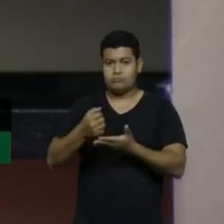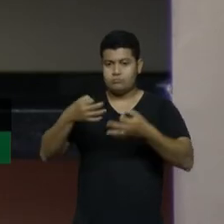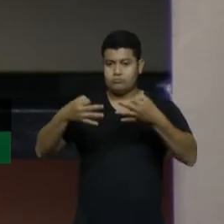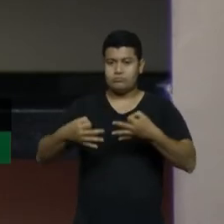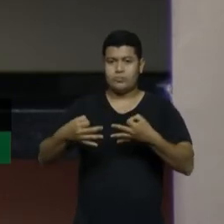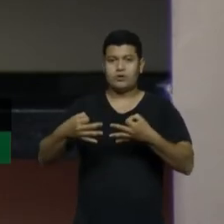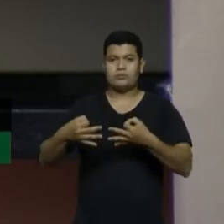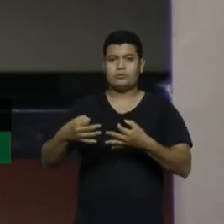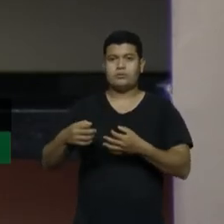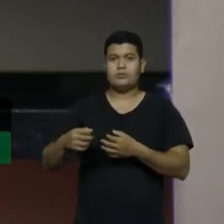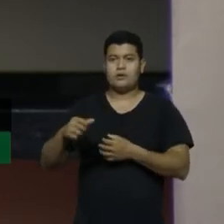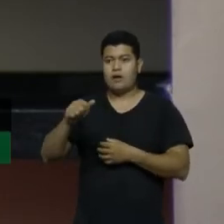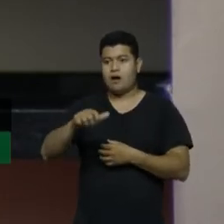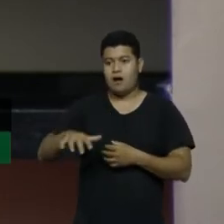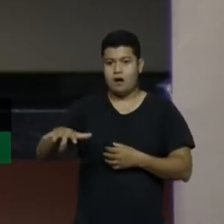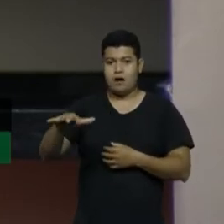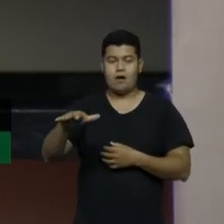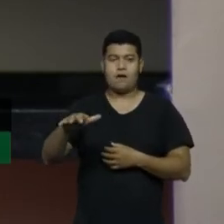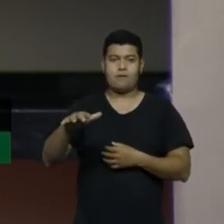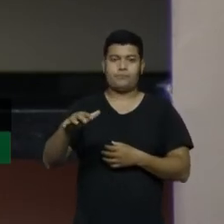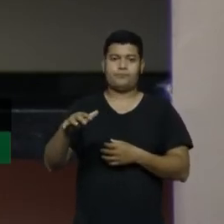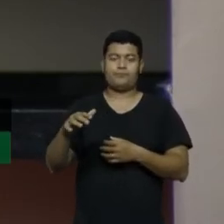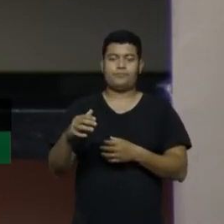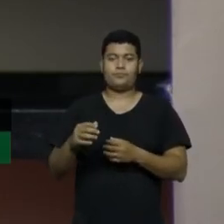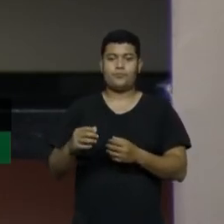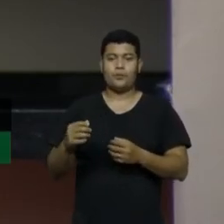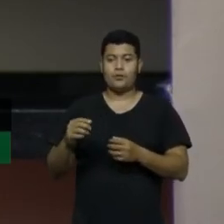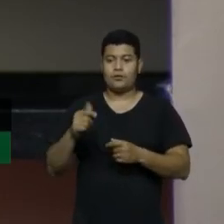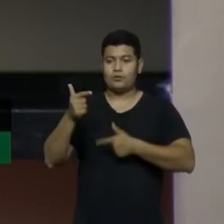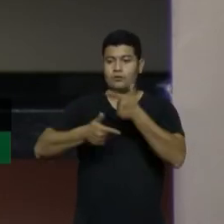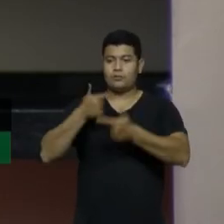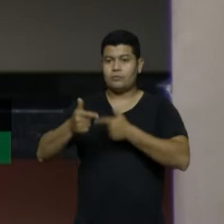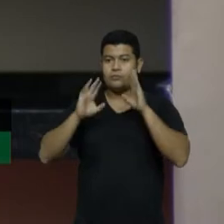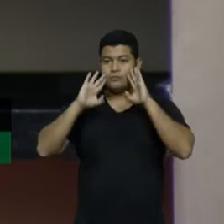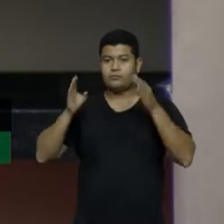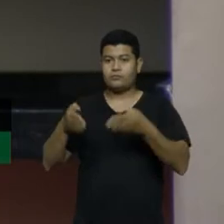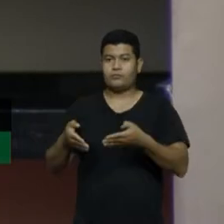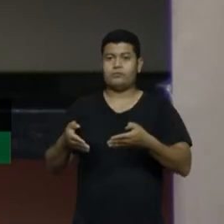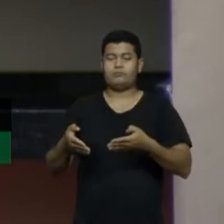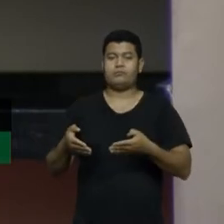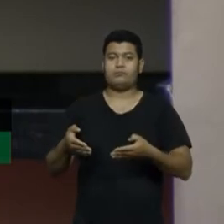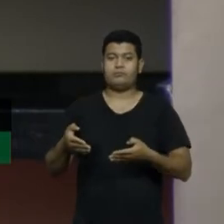a ANAC não exige boletim de bordo.